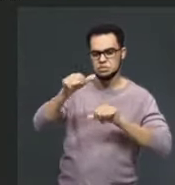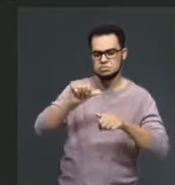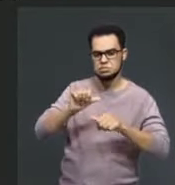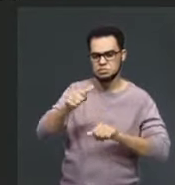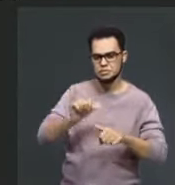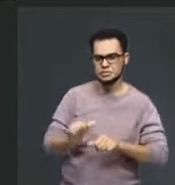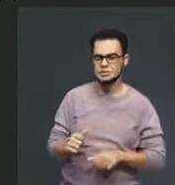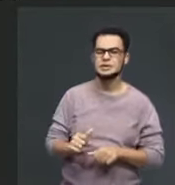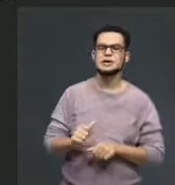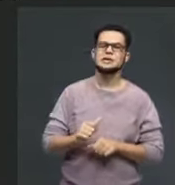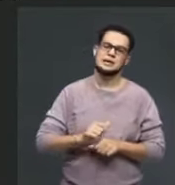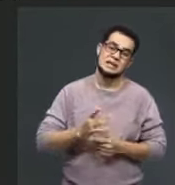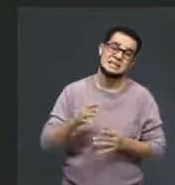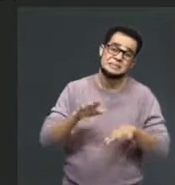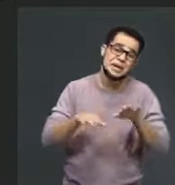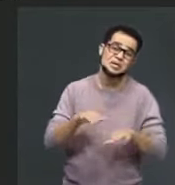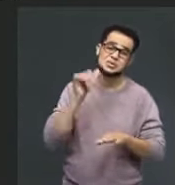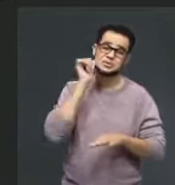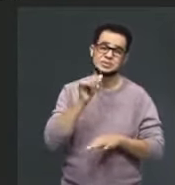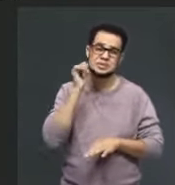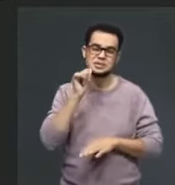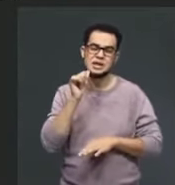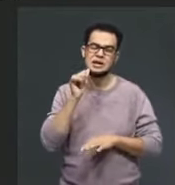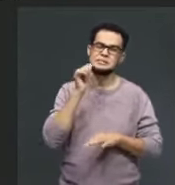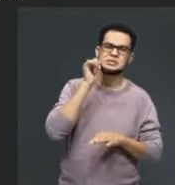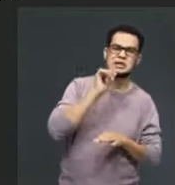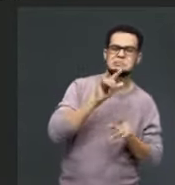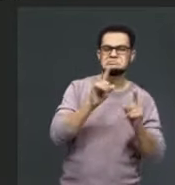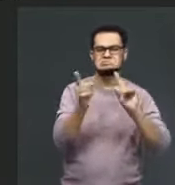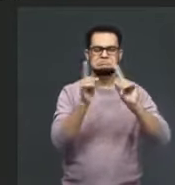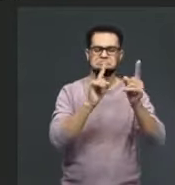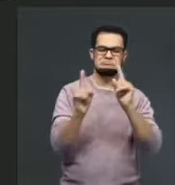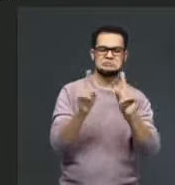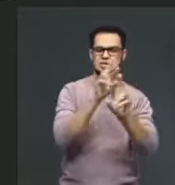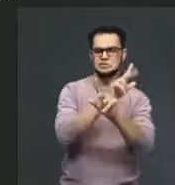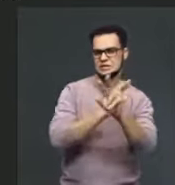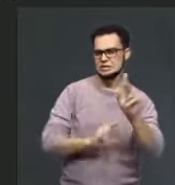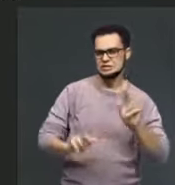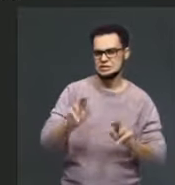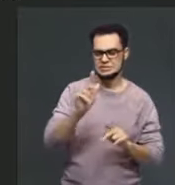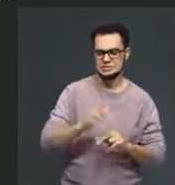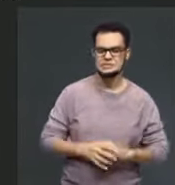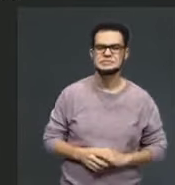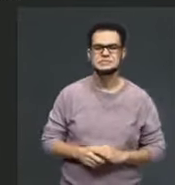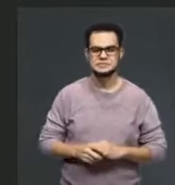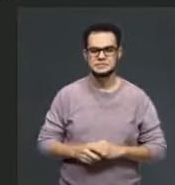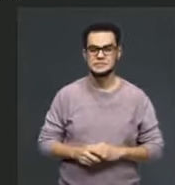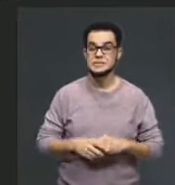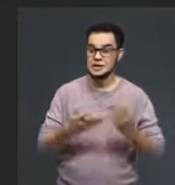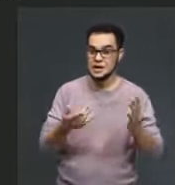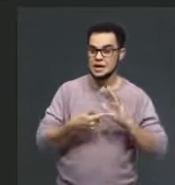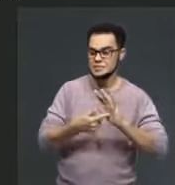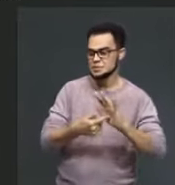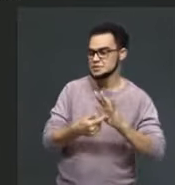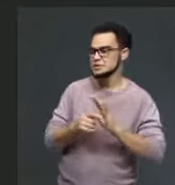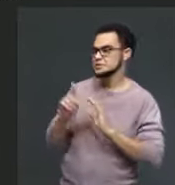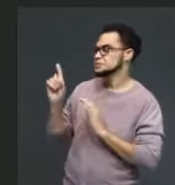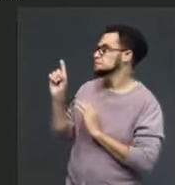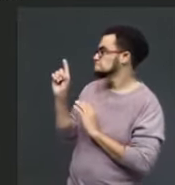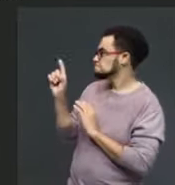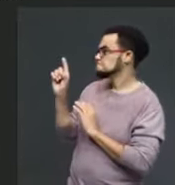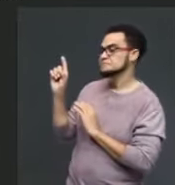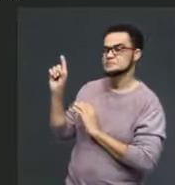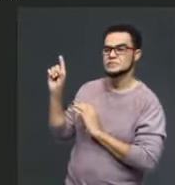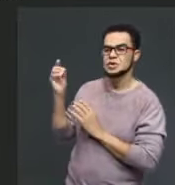vai variar de mulher para mulher, tá certo? E aí, mostrando aqui a ovocitação,